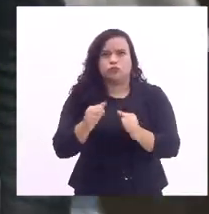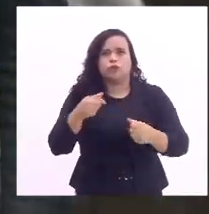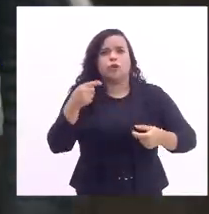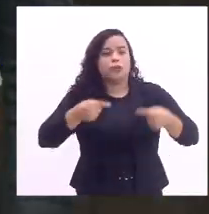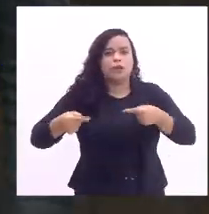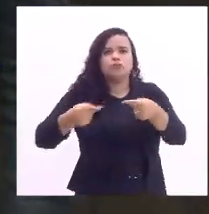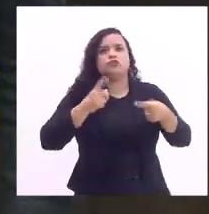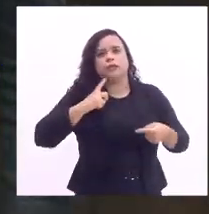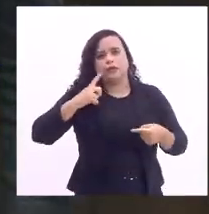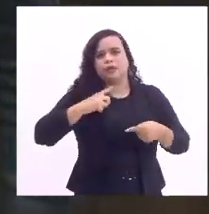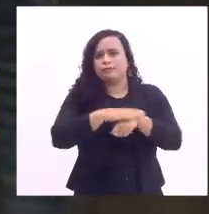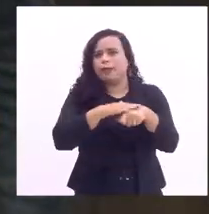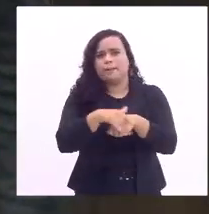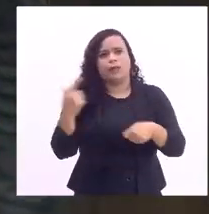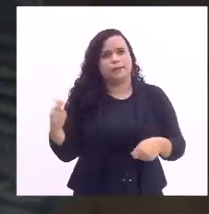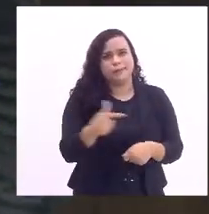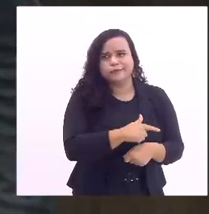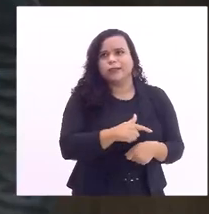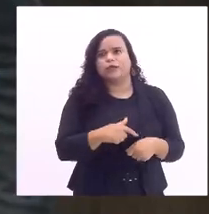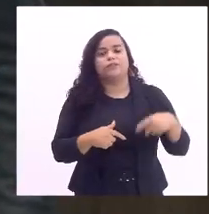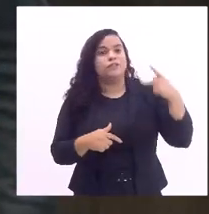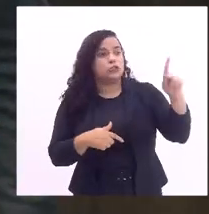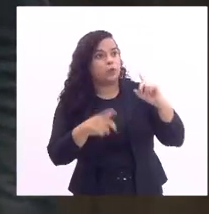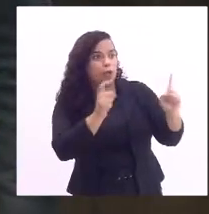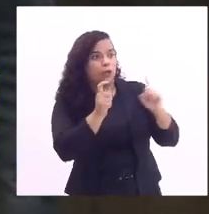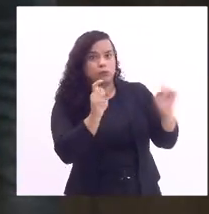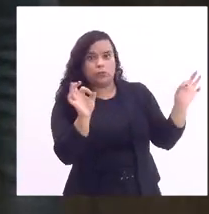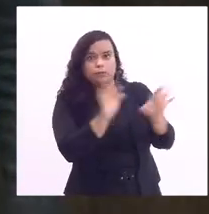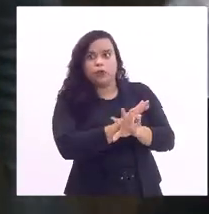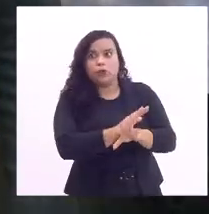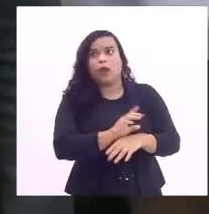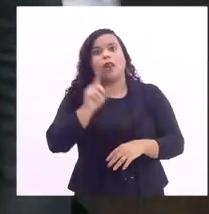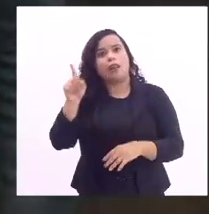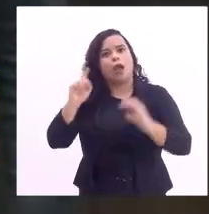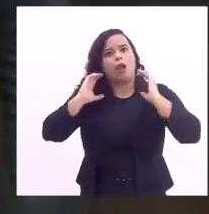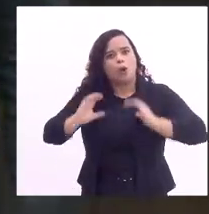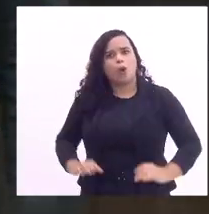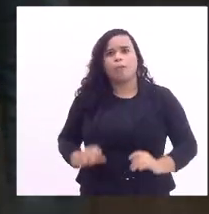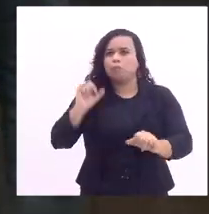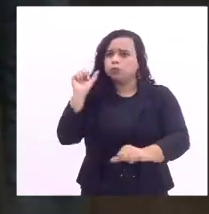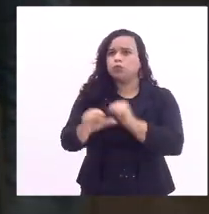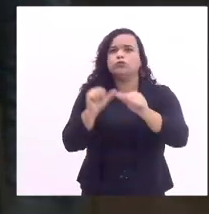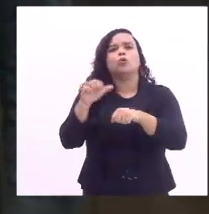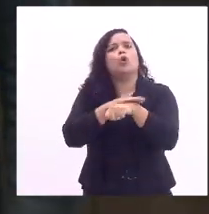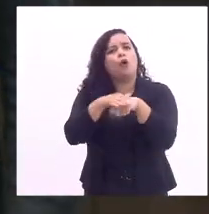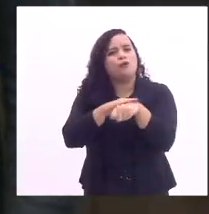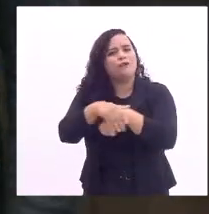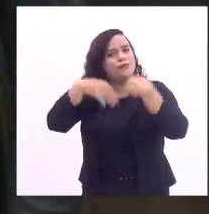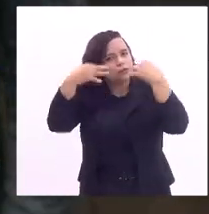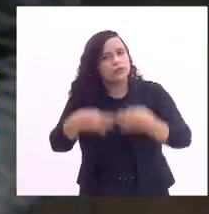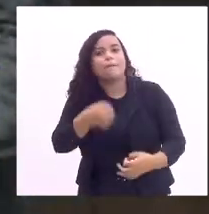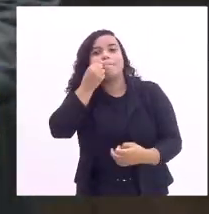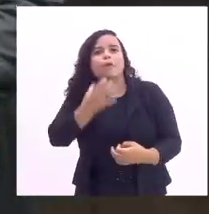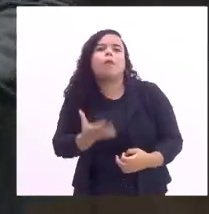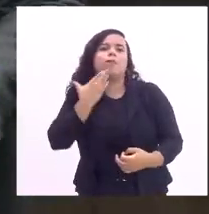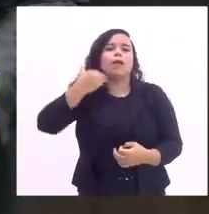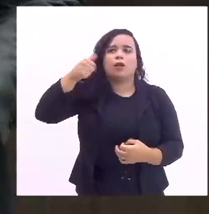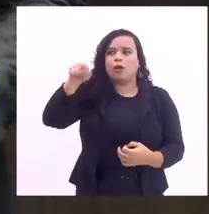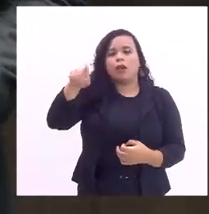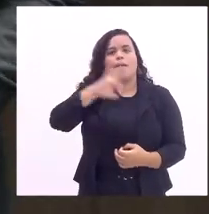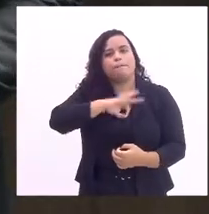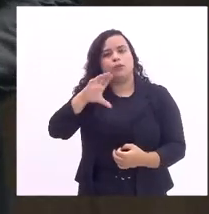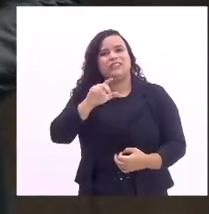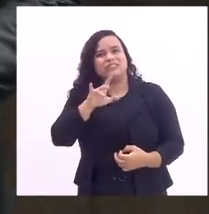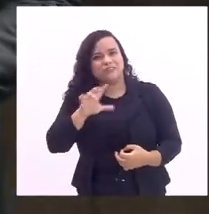diálogo, depois da reunião com Vossa Excelência, o comportamento mudou, a gente está tendo um diálogo franco com a Polícia Civil, e chegamos aí a um